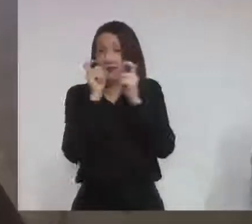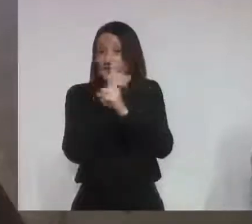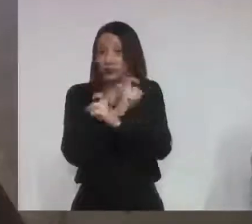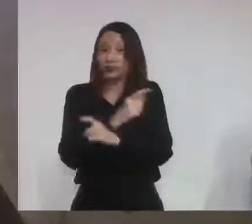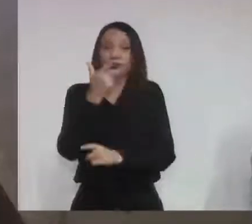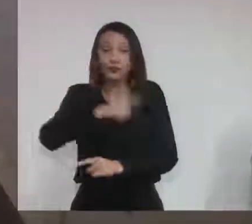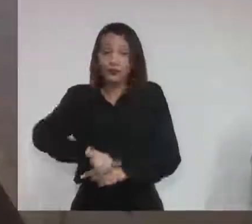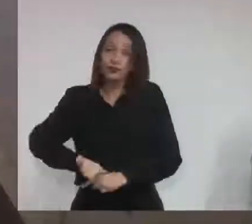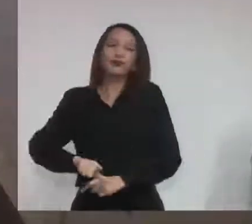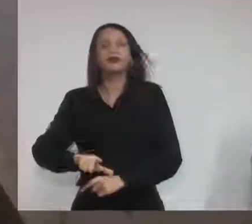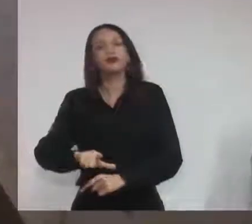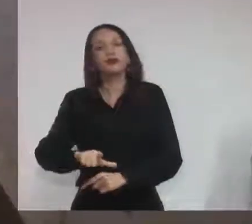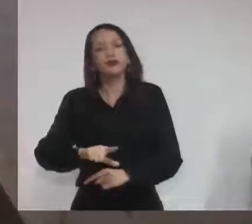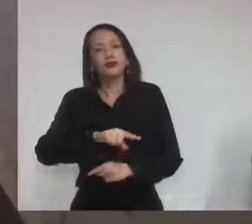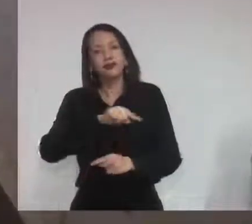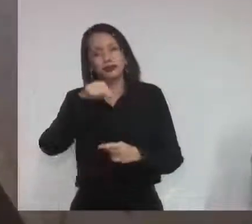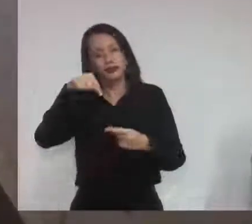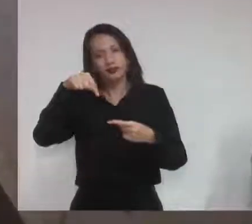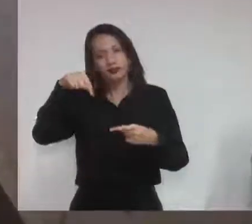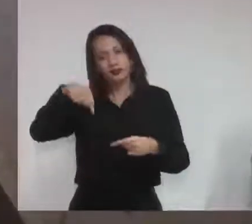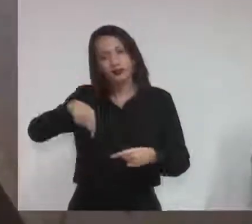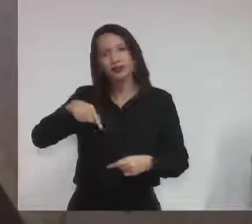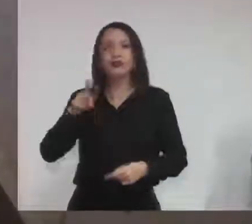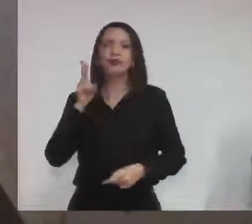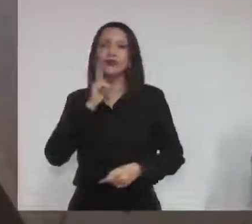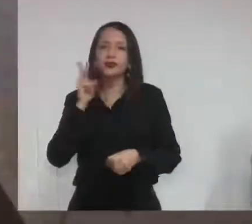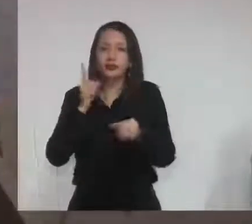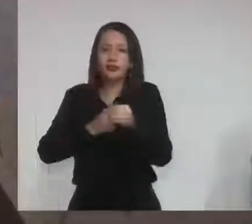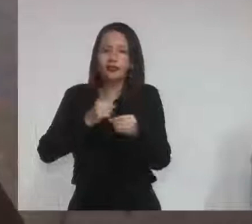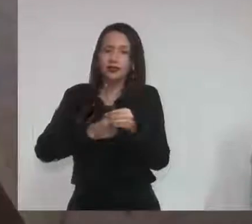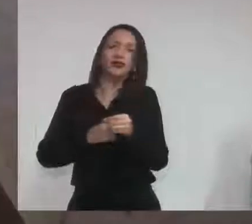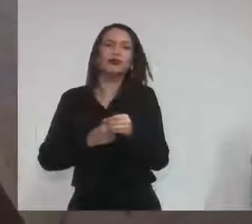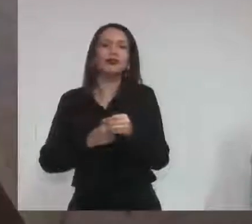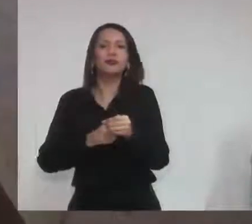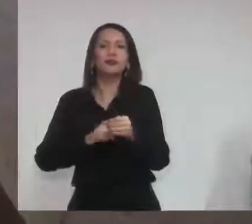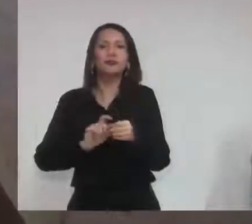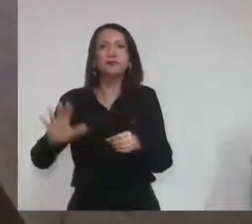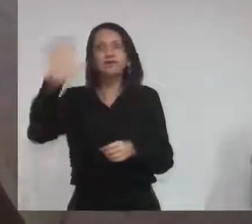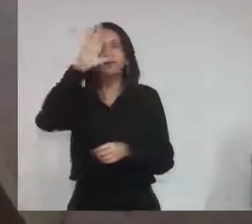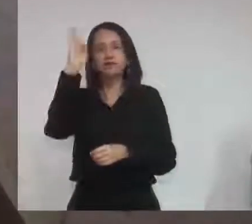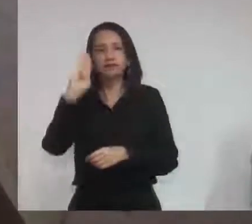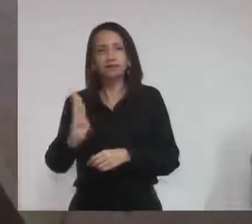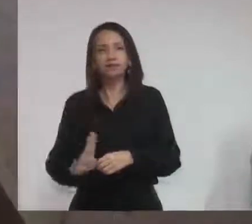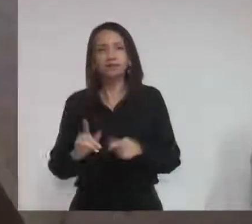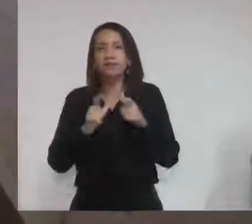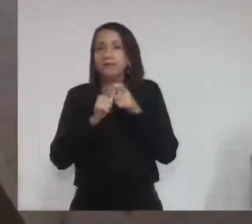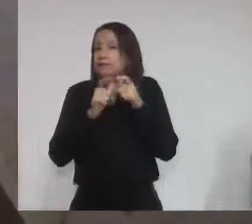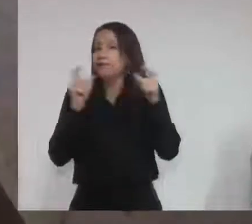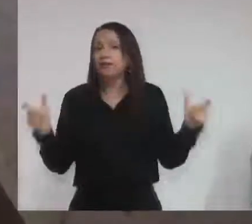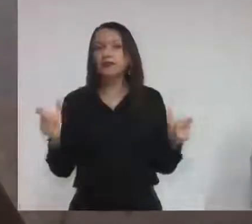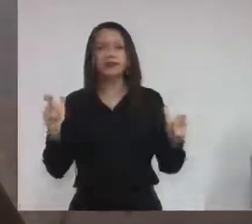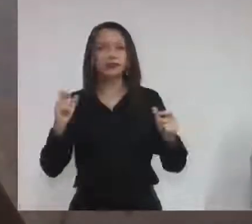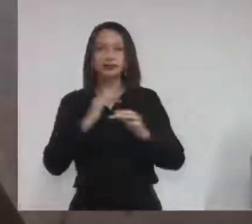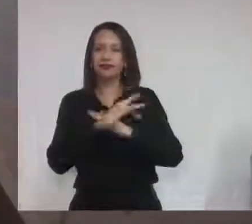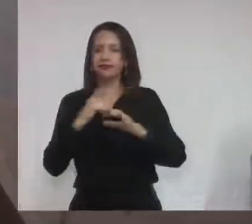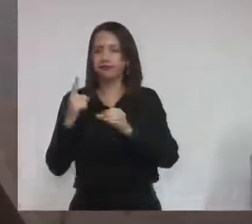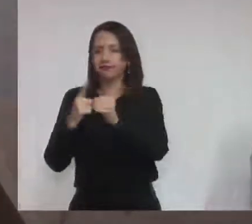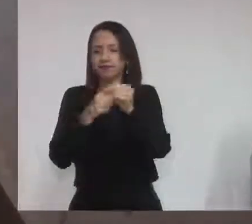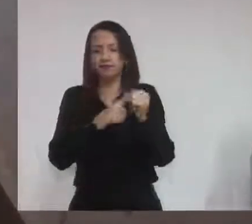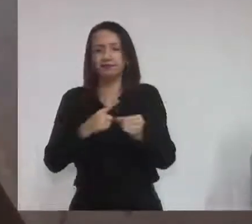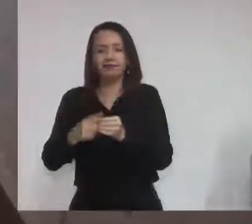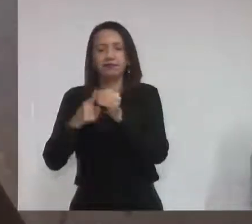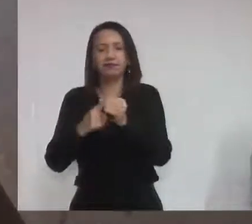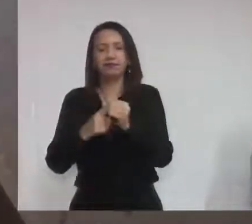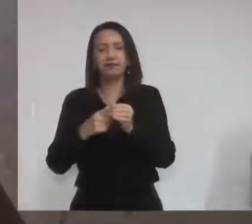dizer, no país e também no município e na grande maioria dos municípios. Hoje, se a gente